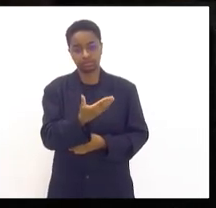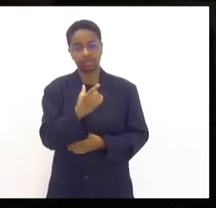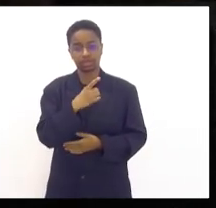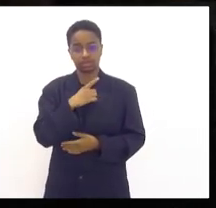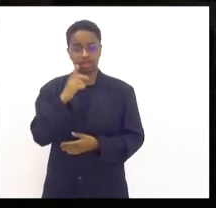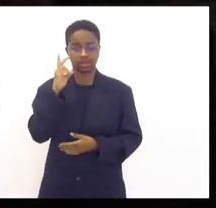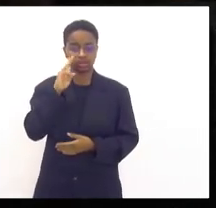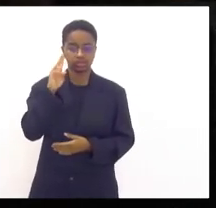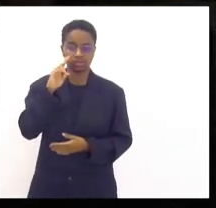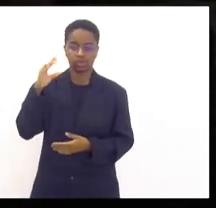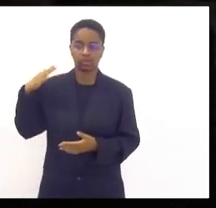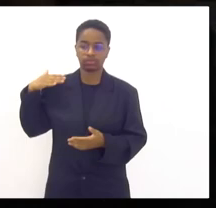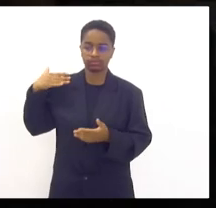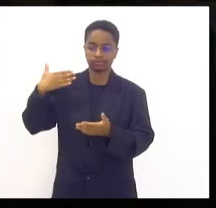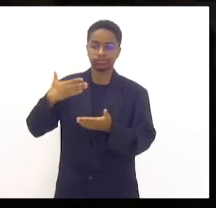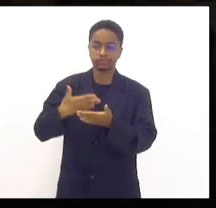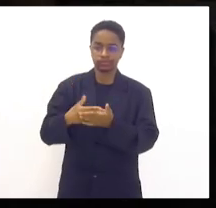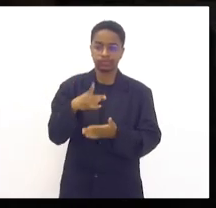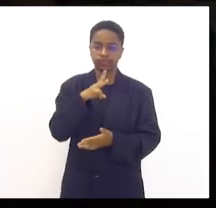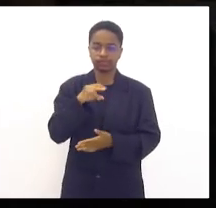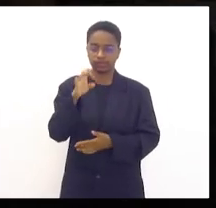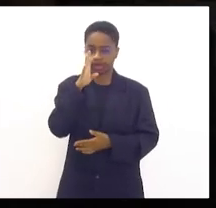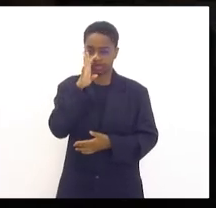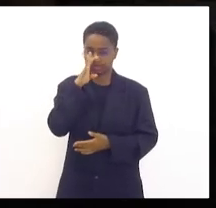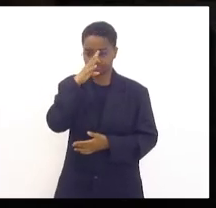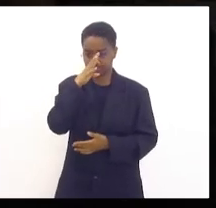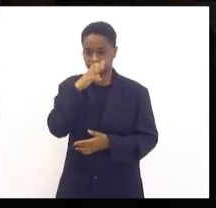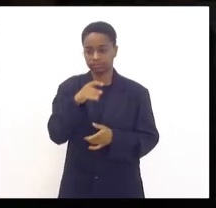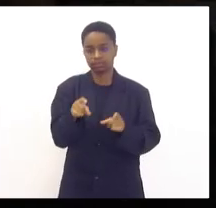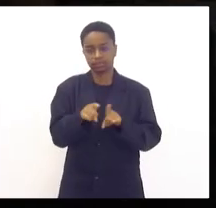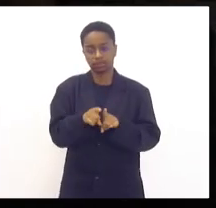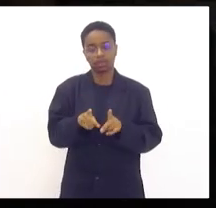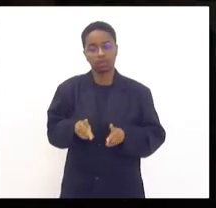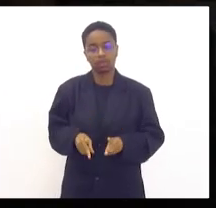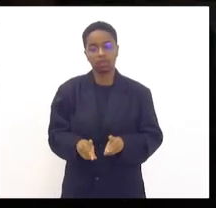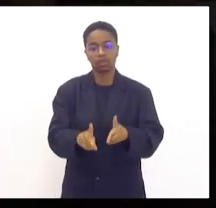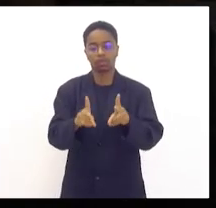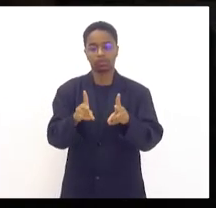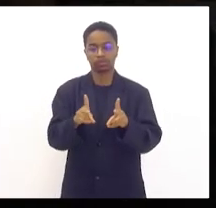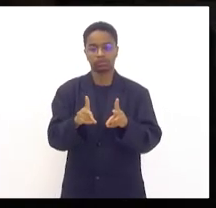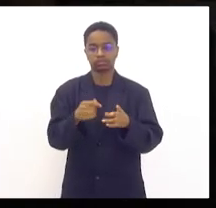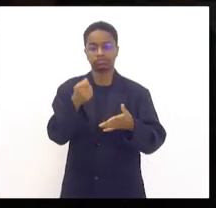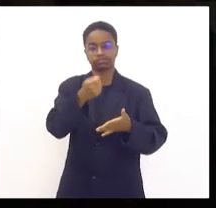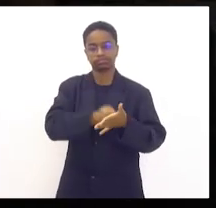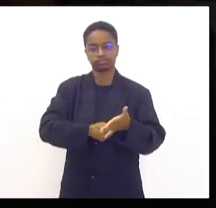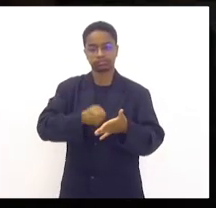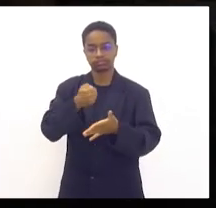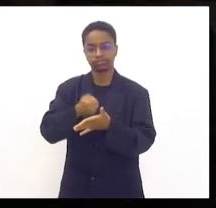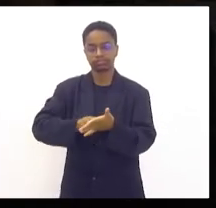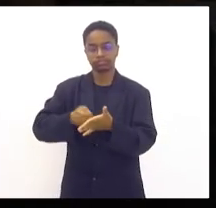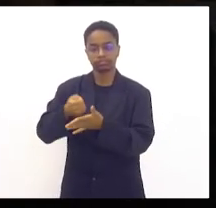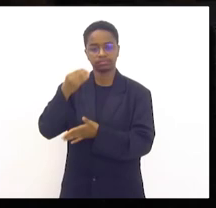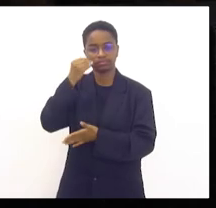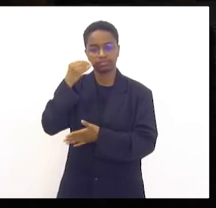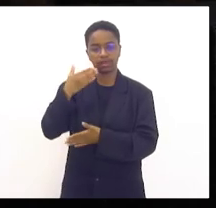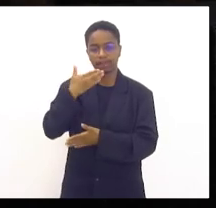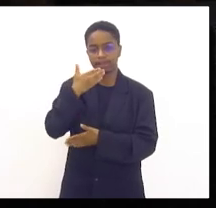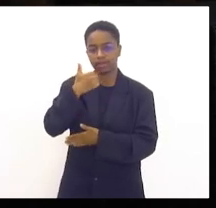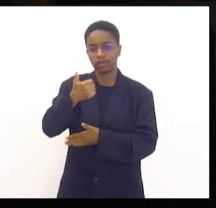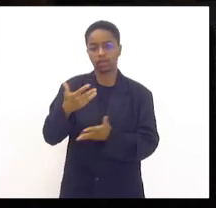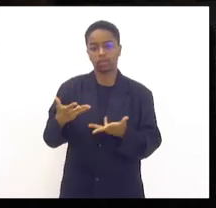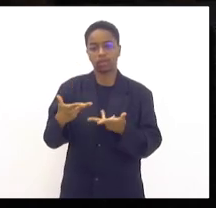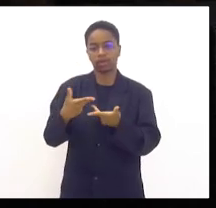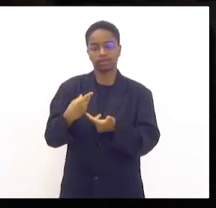história, há de resistir e continuar na luta para a melhoria da qualidade